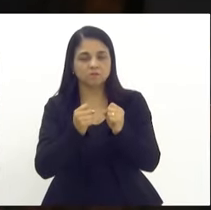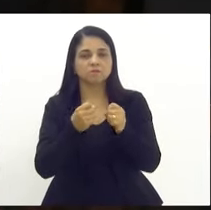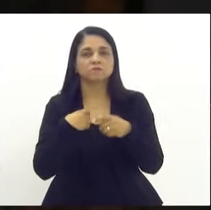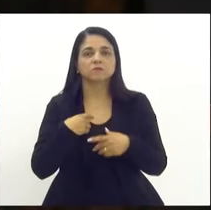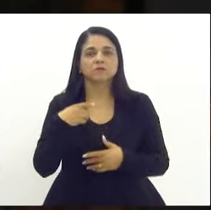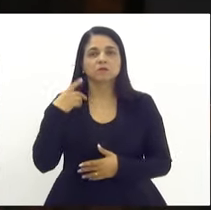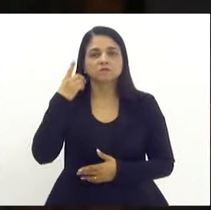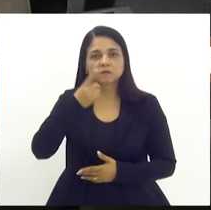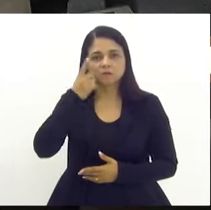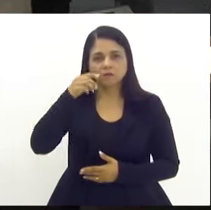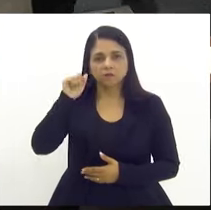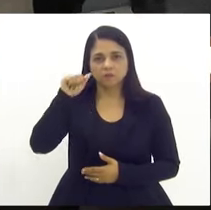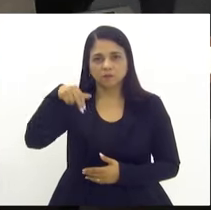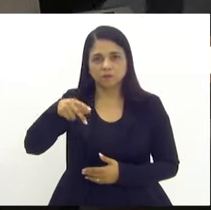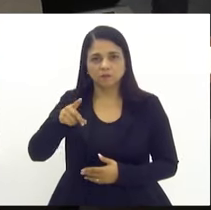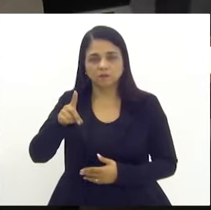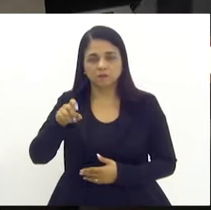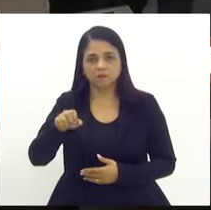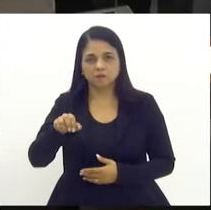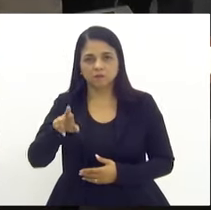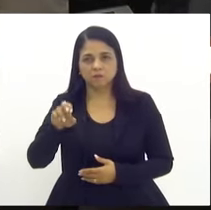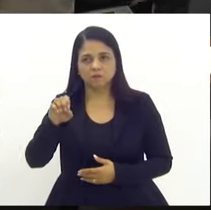Moraes.